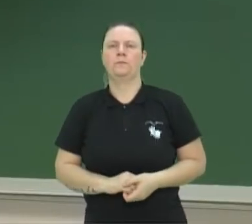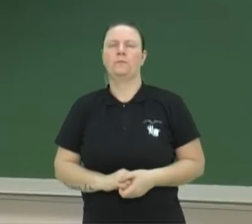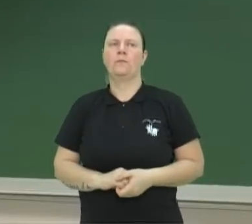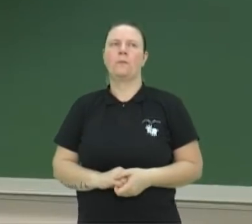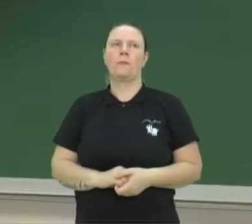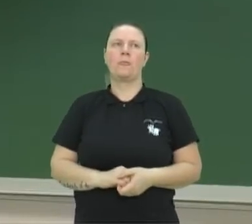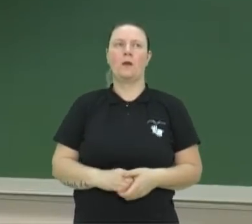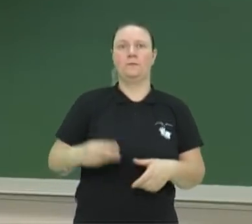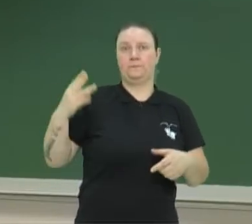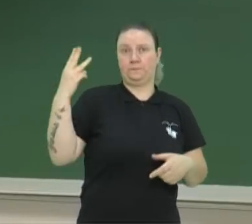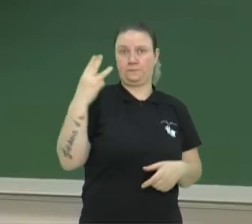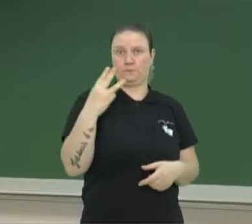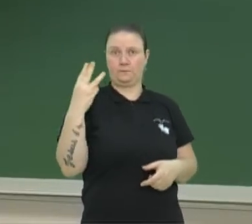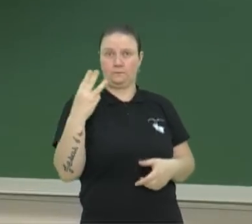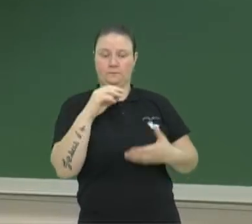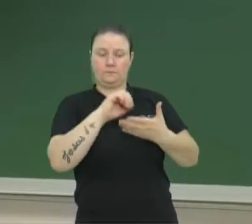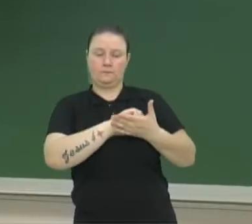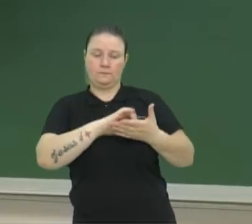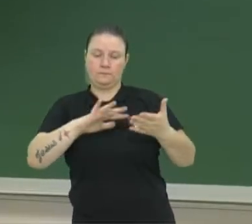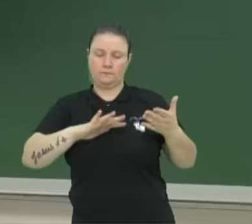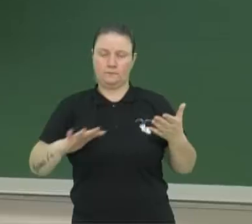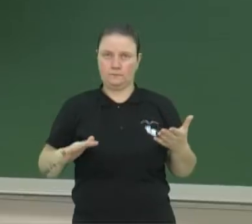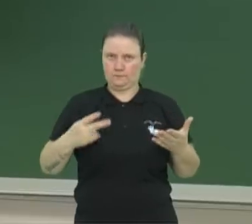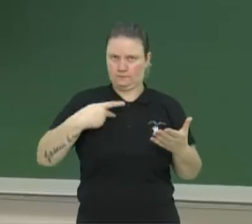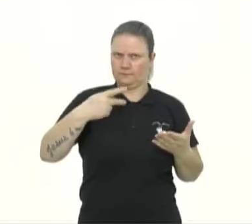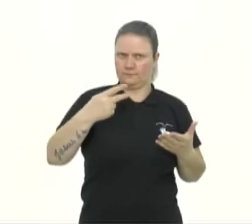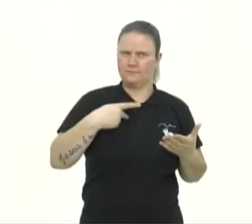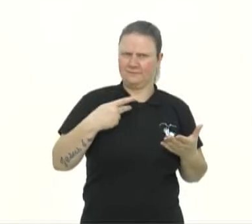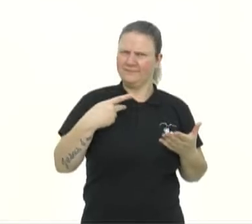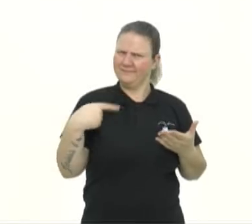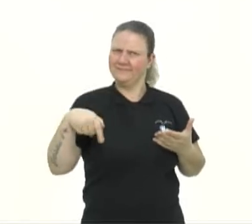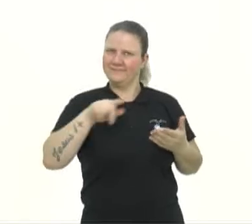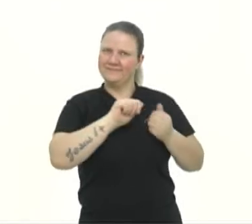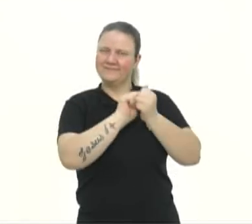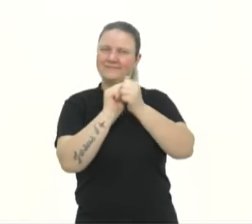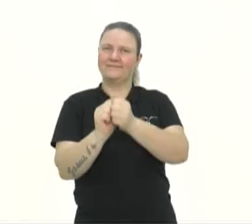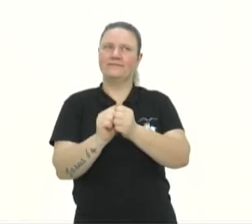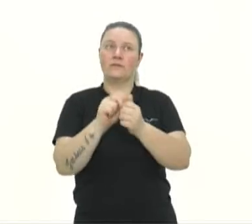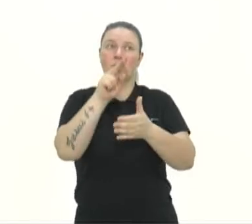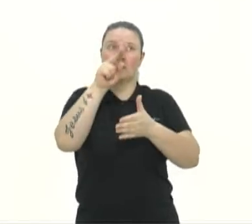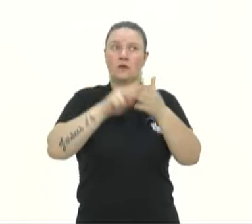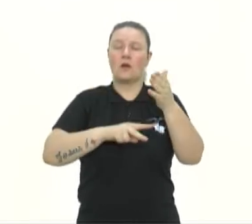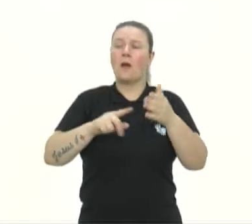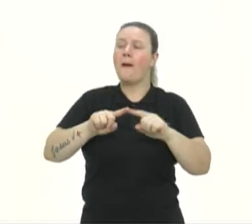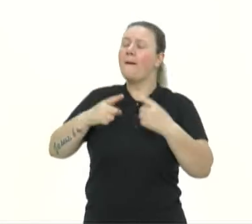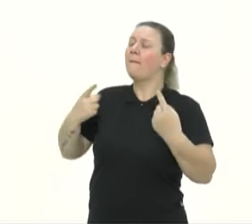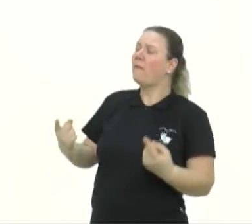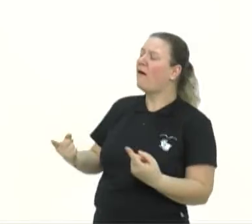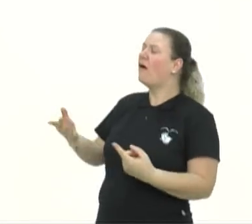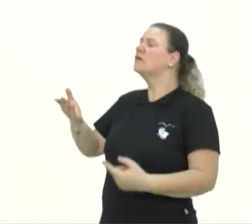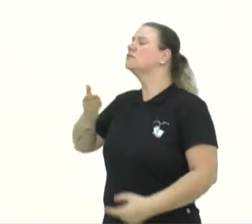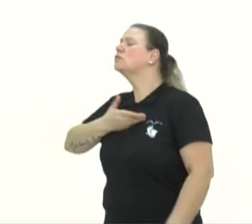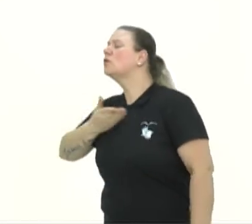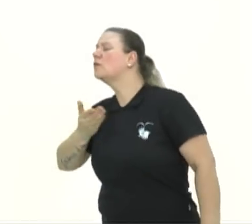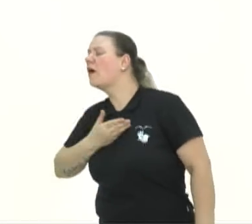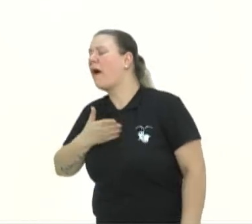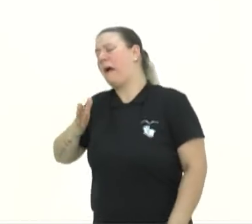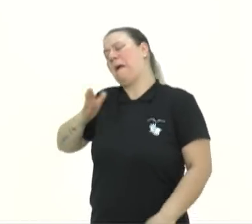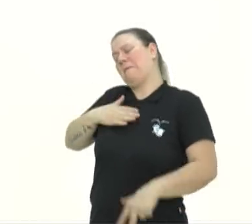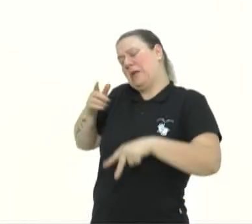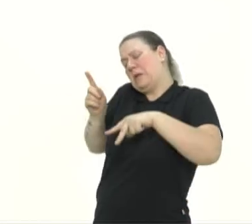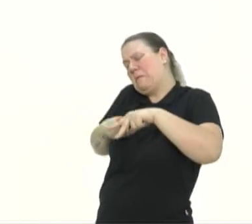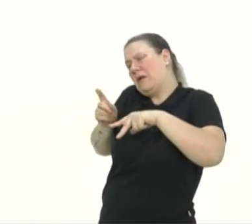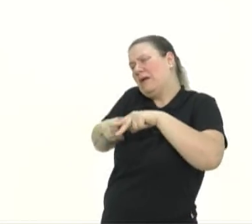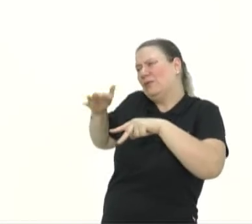E agora a terceira atividade aqui para nós fazermos juntos. Leia o trecho. Mas, compadre, a minha perna doeu demais